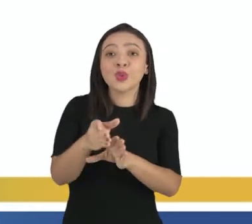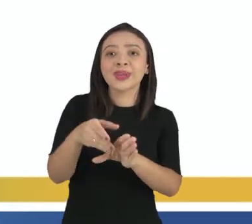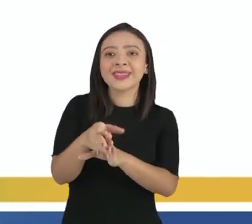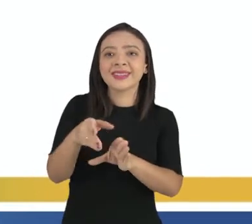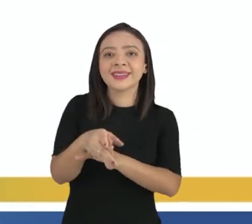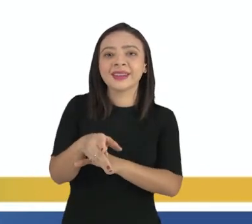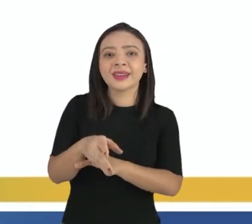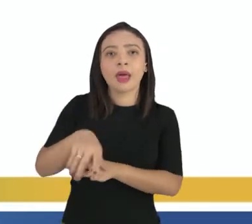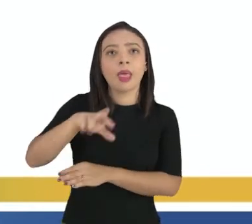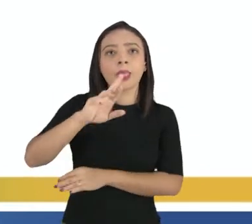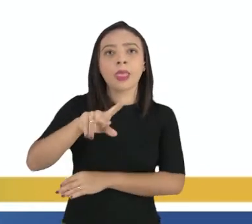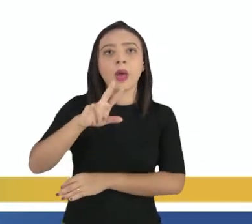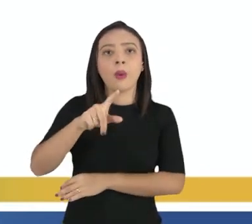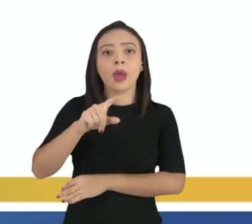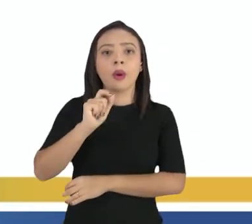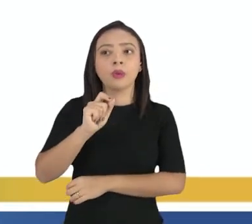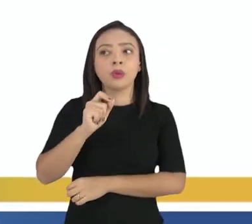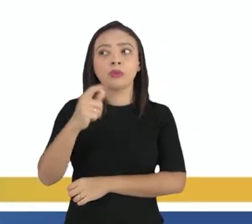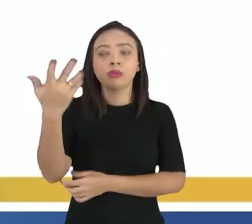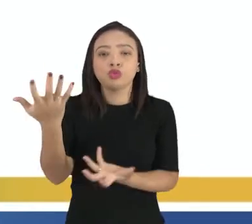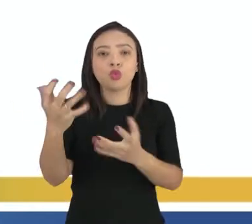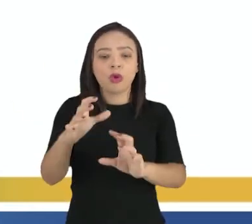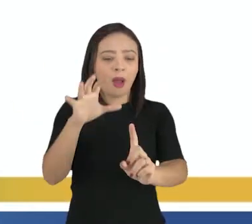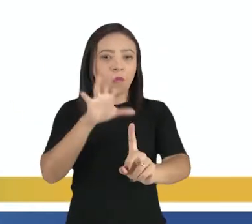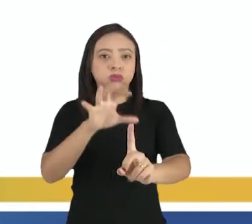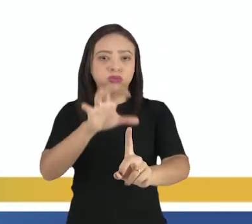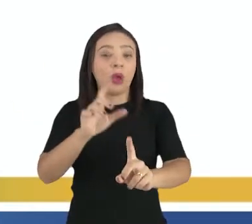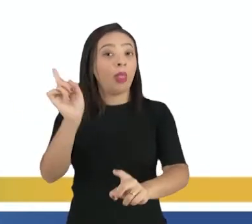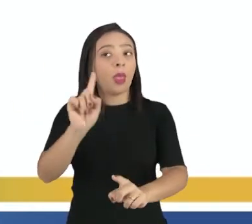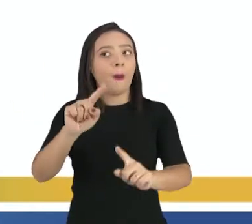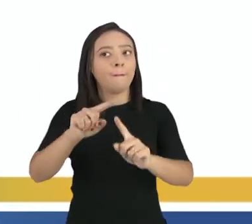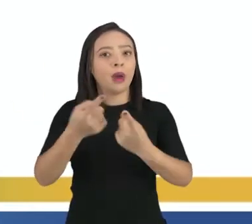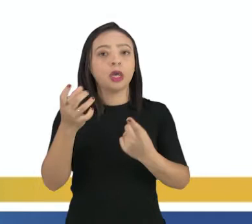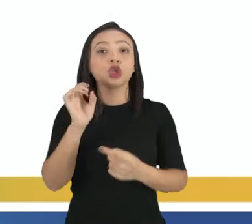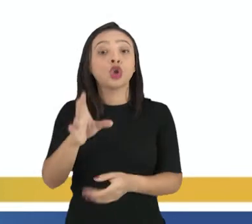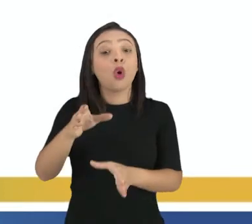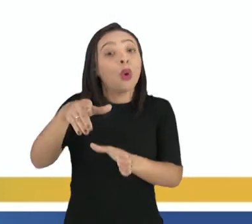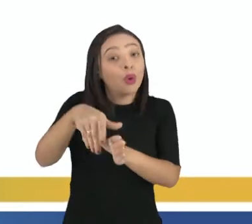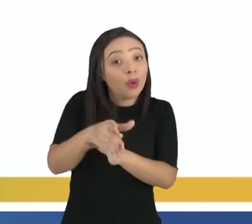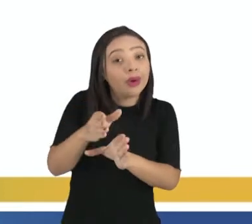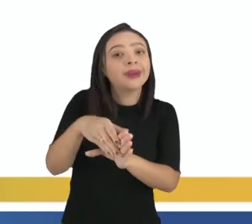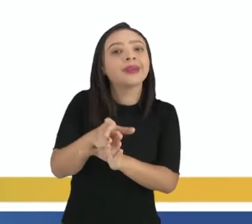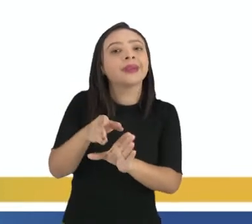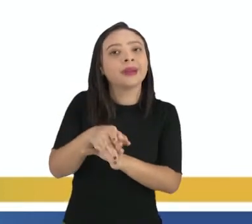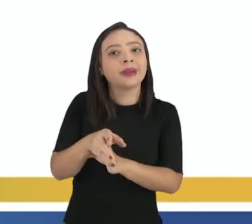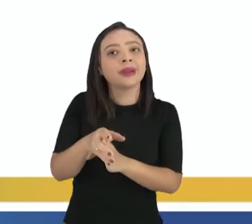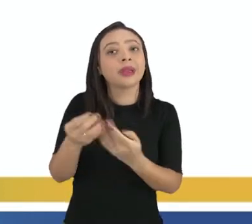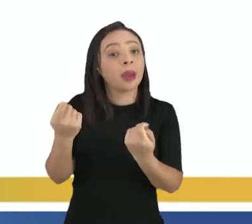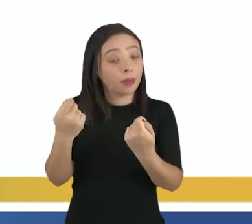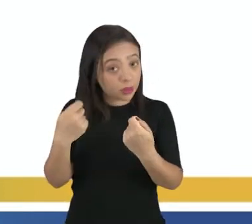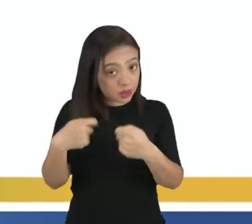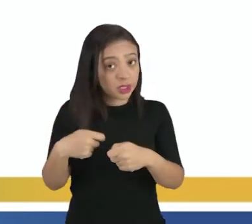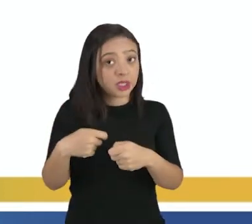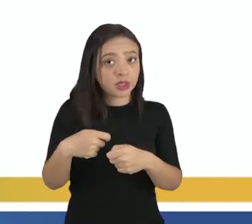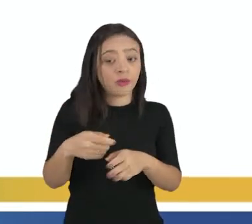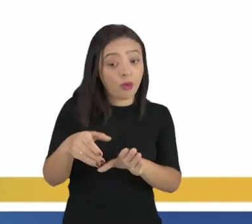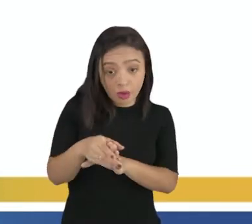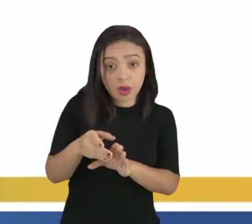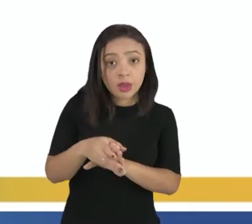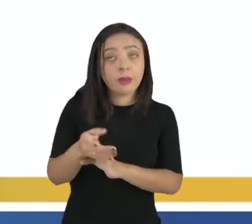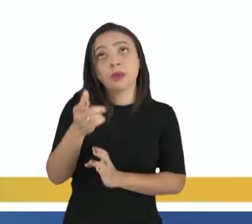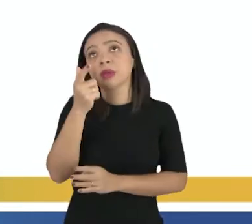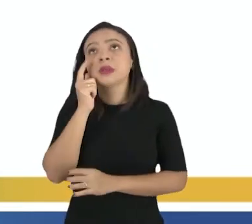possui uma essência coercitiva apenas sugere como algo que deve ser feito